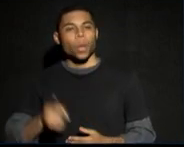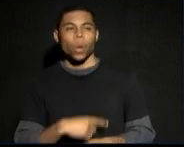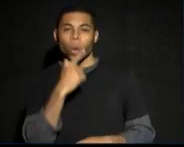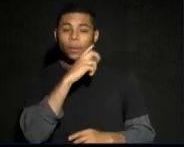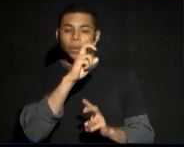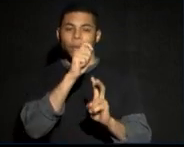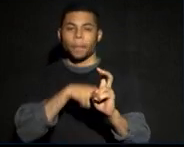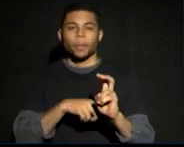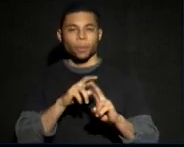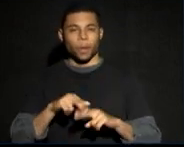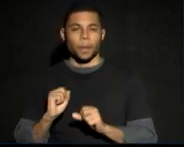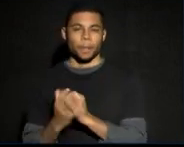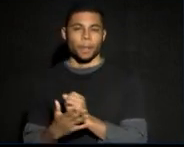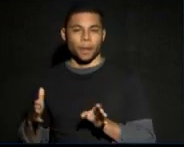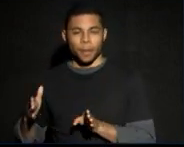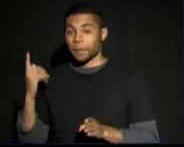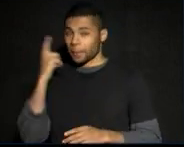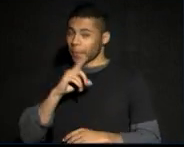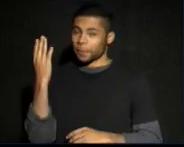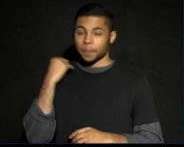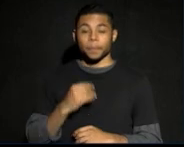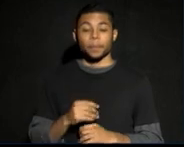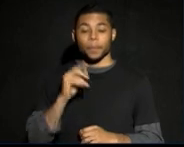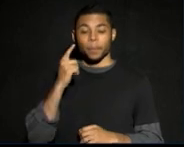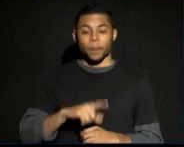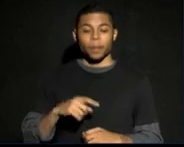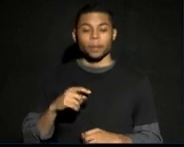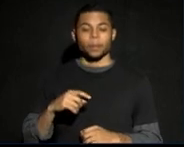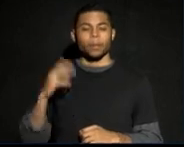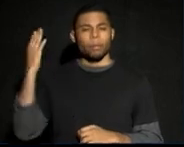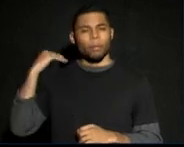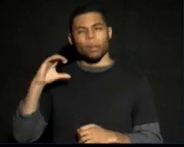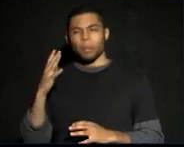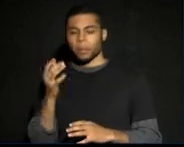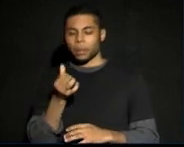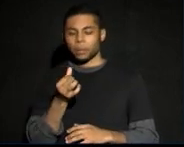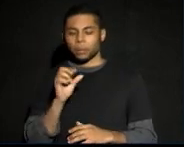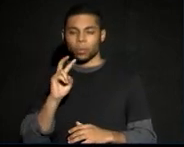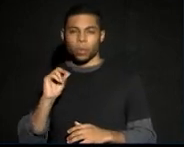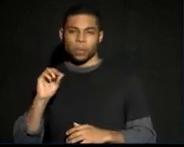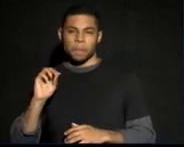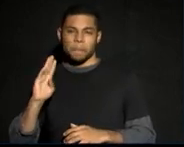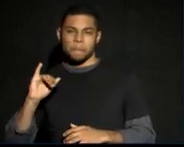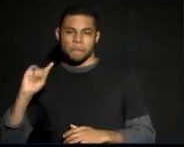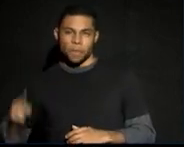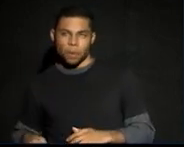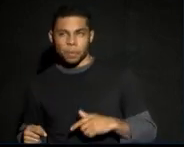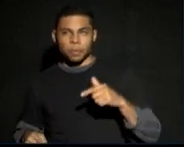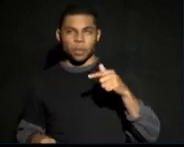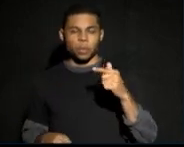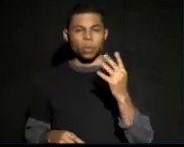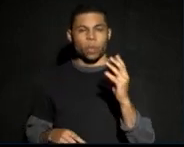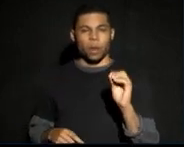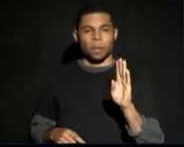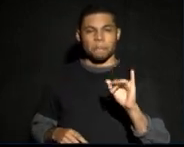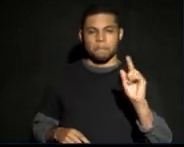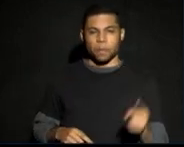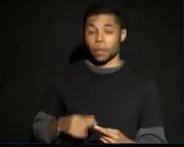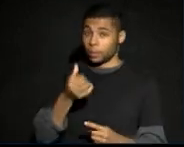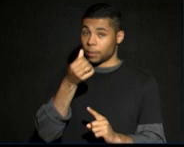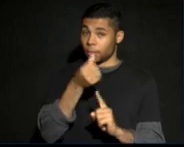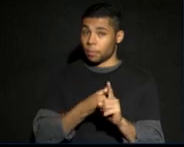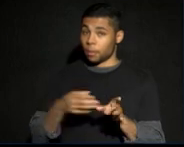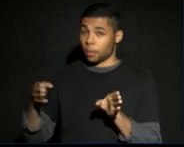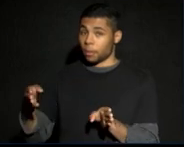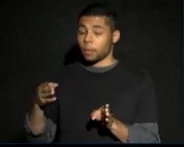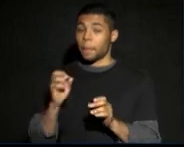reais em cinco meses durante a pandemia o estoque de crédito mpm é naquele momento passou de 650b para 740b números aproximados em